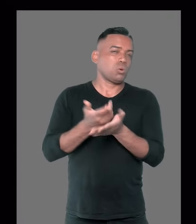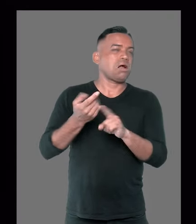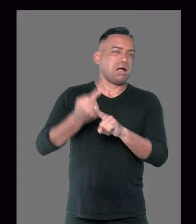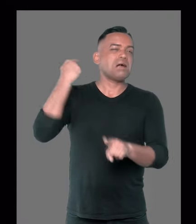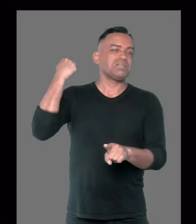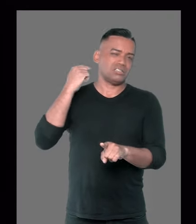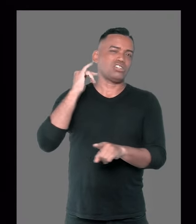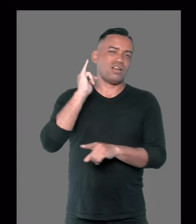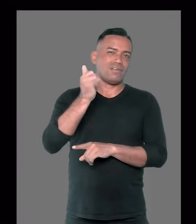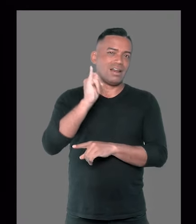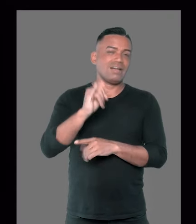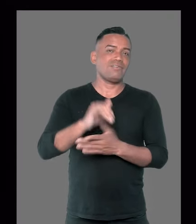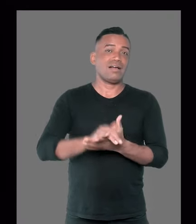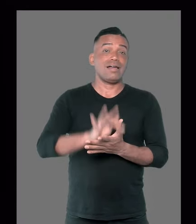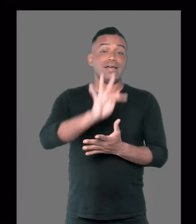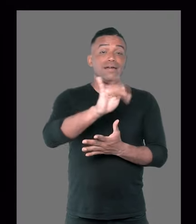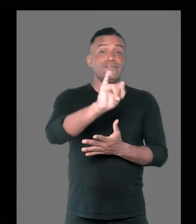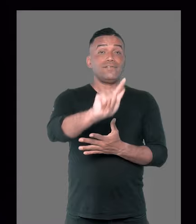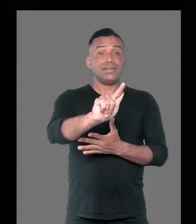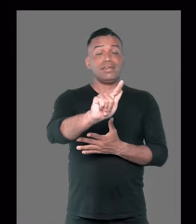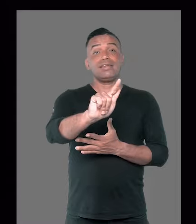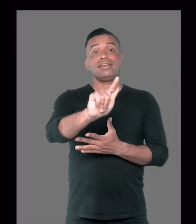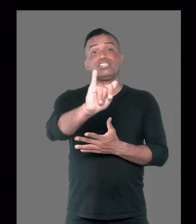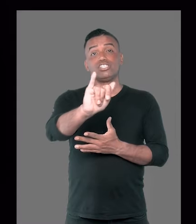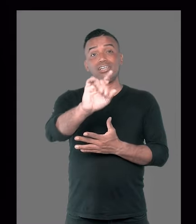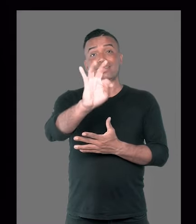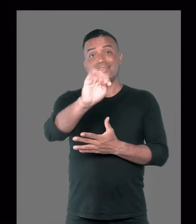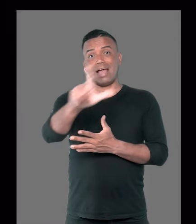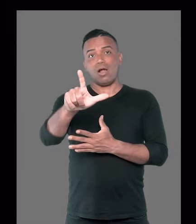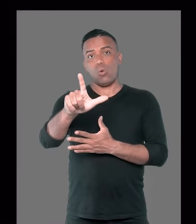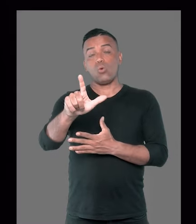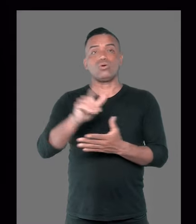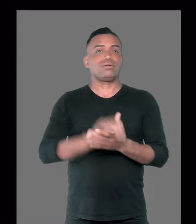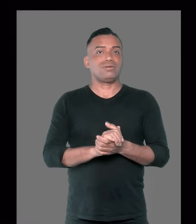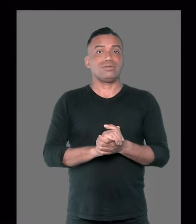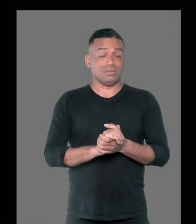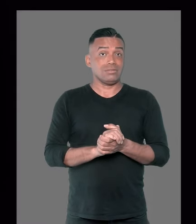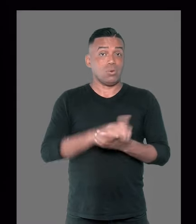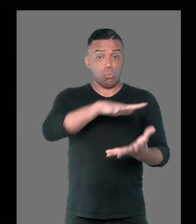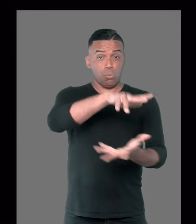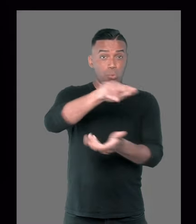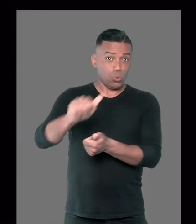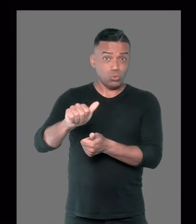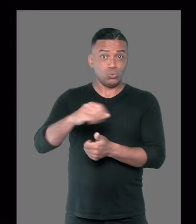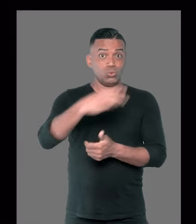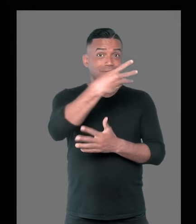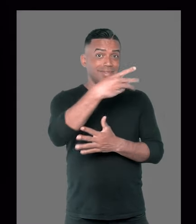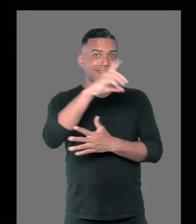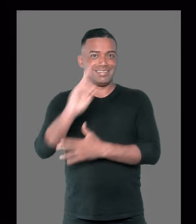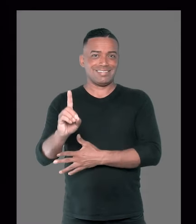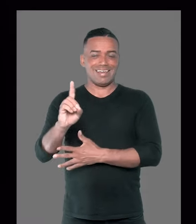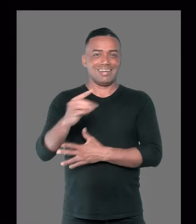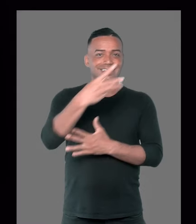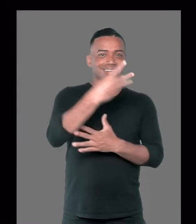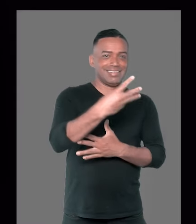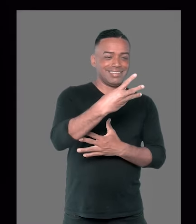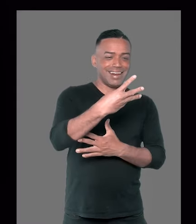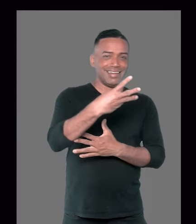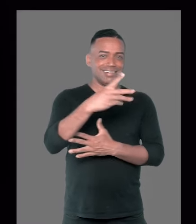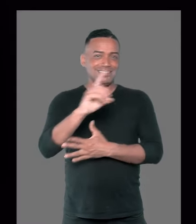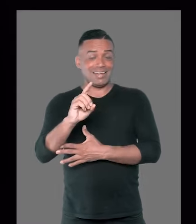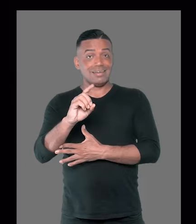antes do livro de figital é que o mundo que a gente vive tem três dimensões aqui elas estão presentes aqui certo a gente